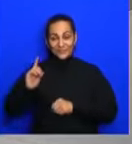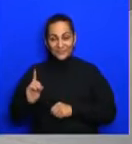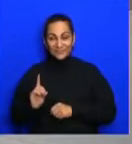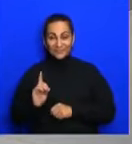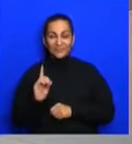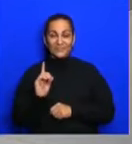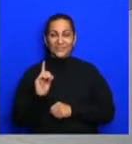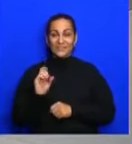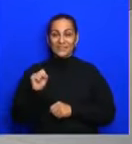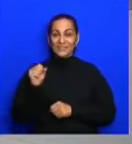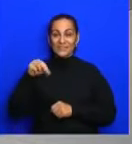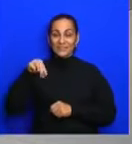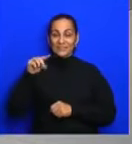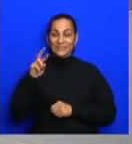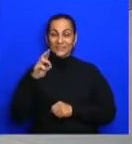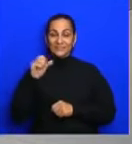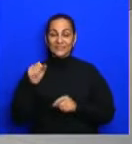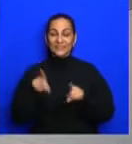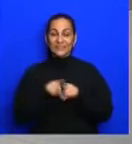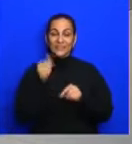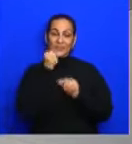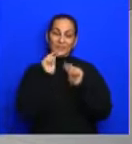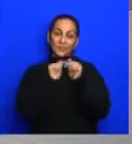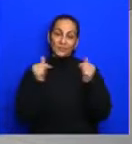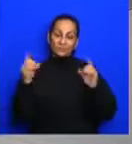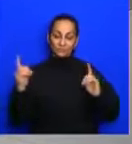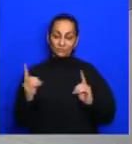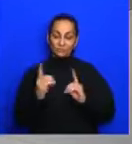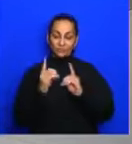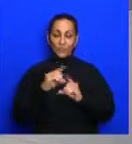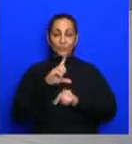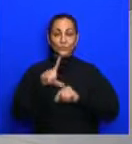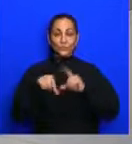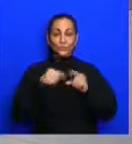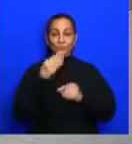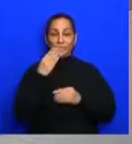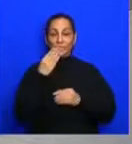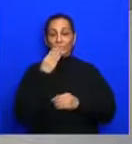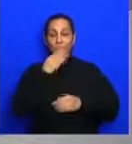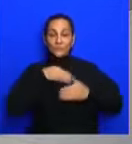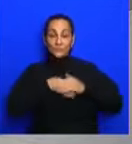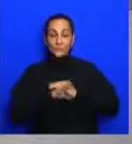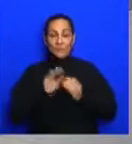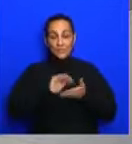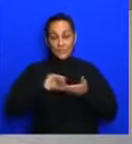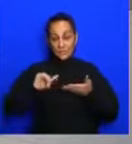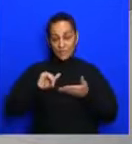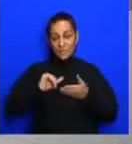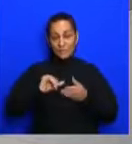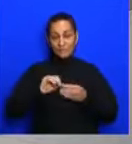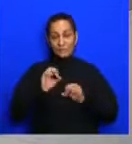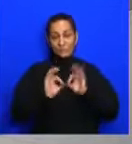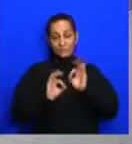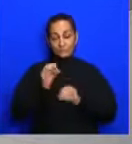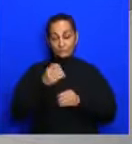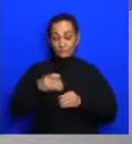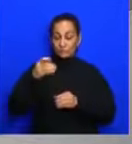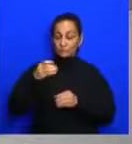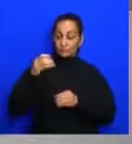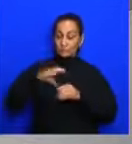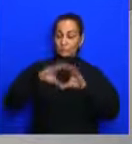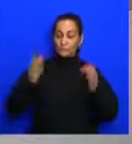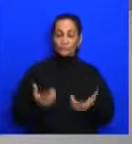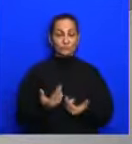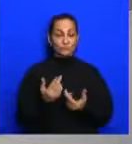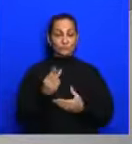da Caixa, também a Maria, nossa garota da sorte. As dezenas sorteadas na Time Mania serão recolhidas. As bolas serão recolocadas no suporte em